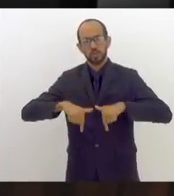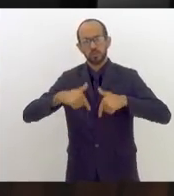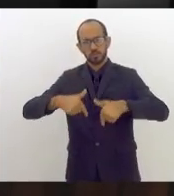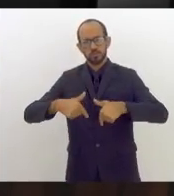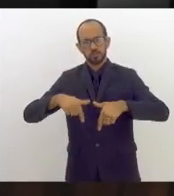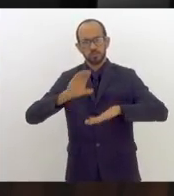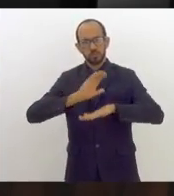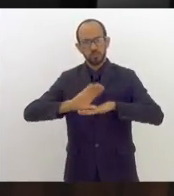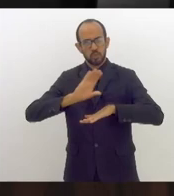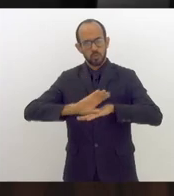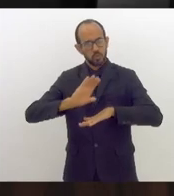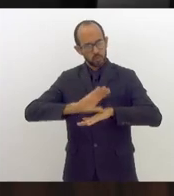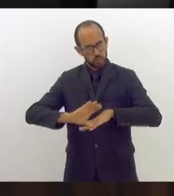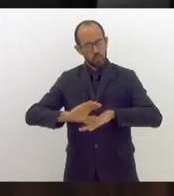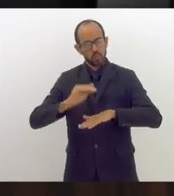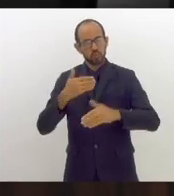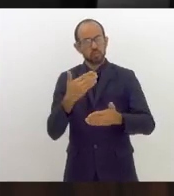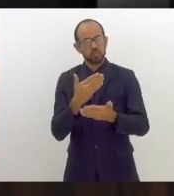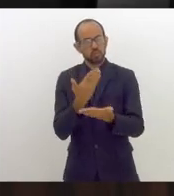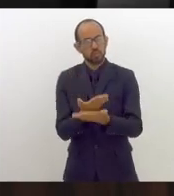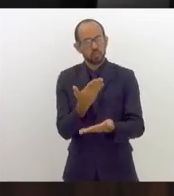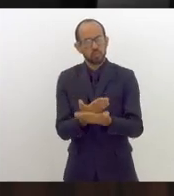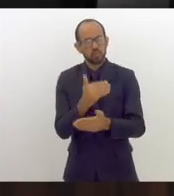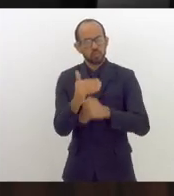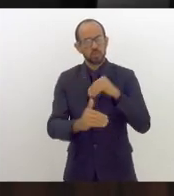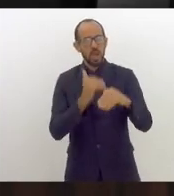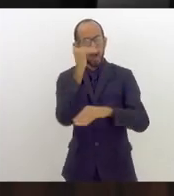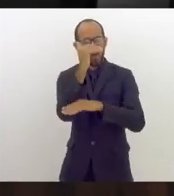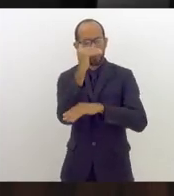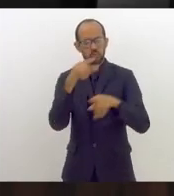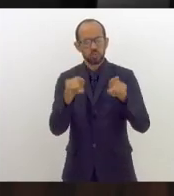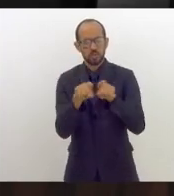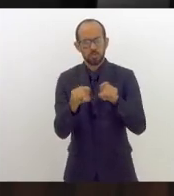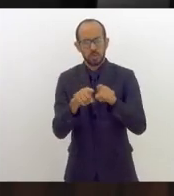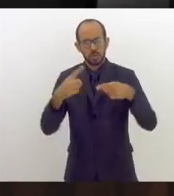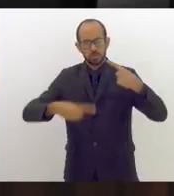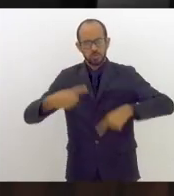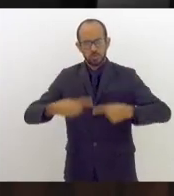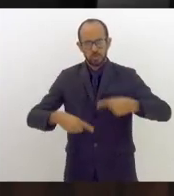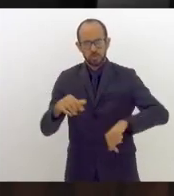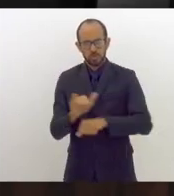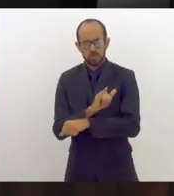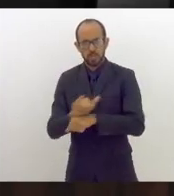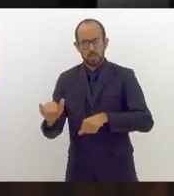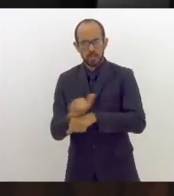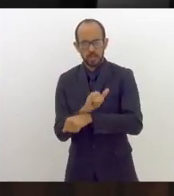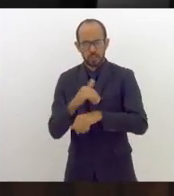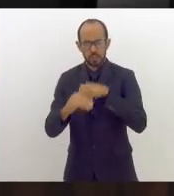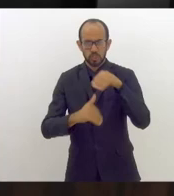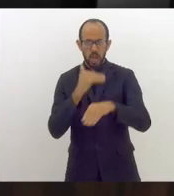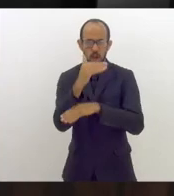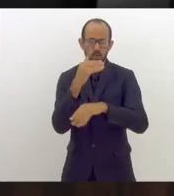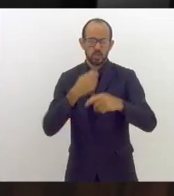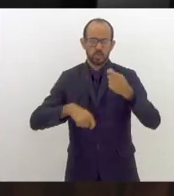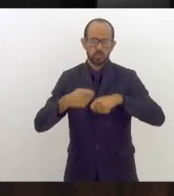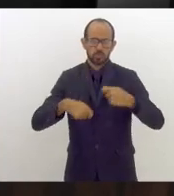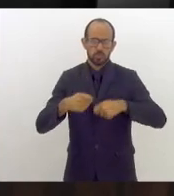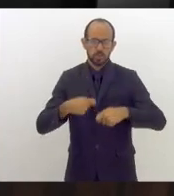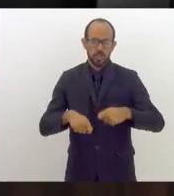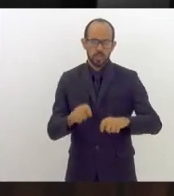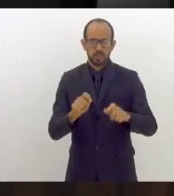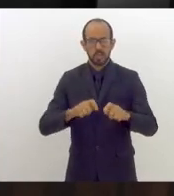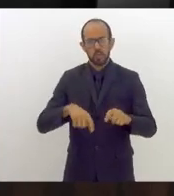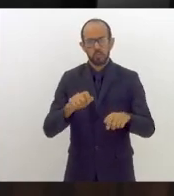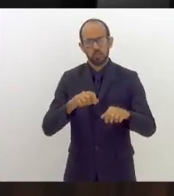cursos de Altos estudos militares e de política estratégia e de alta administração do Exército